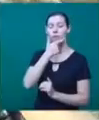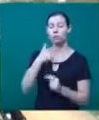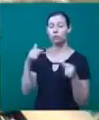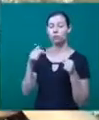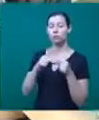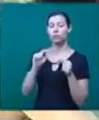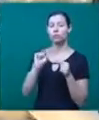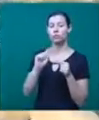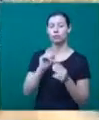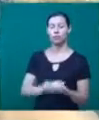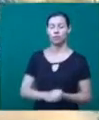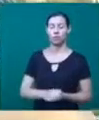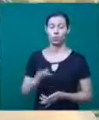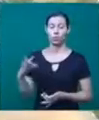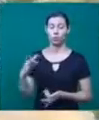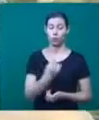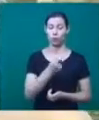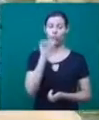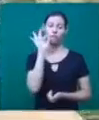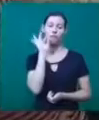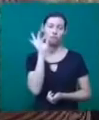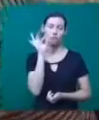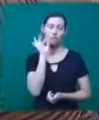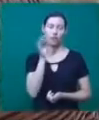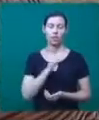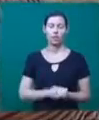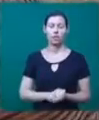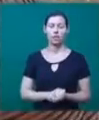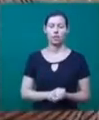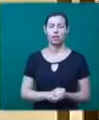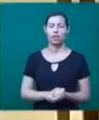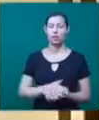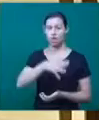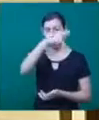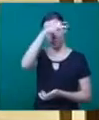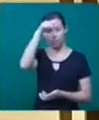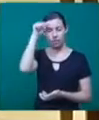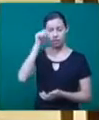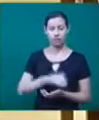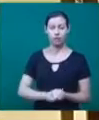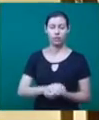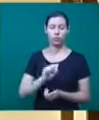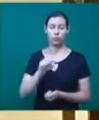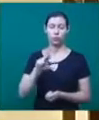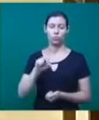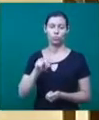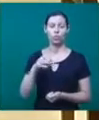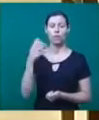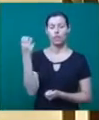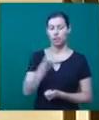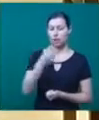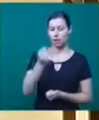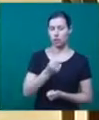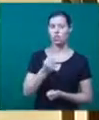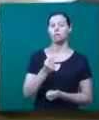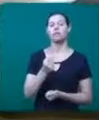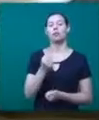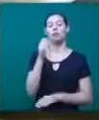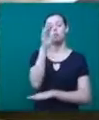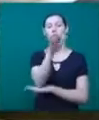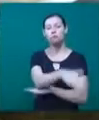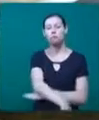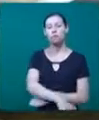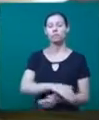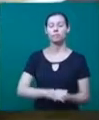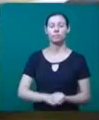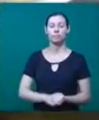quê? Com tudo, né? Com café, principalmente. Refrigerante. Com suco, com leite, no finalzinho da tarde.